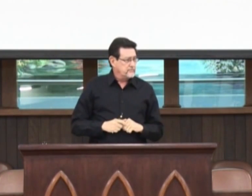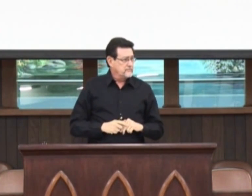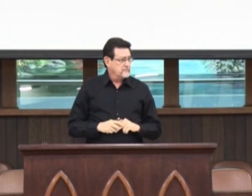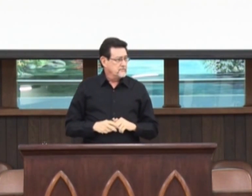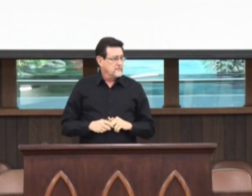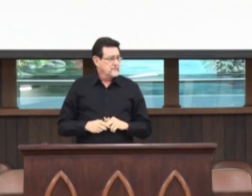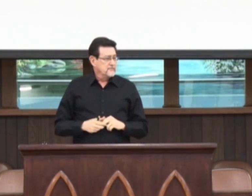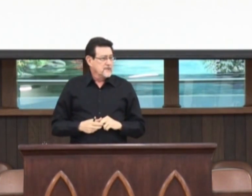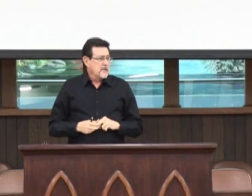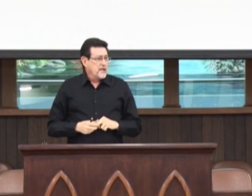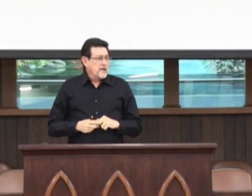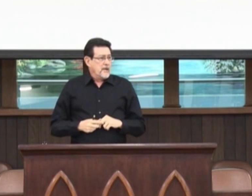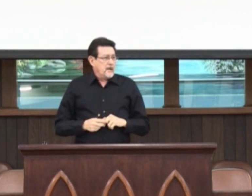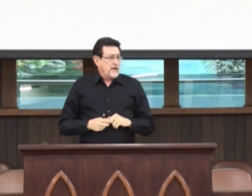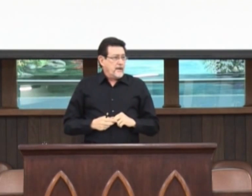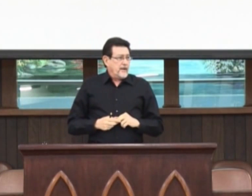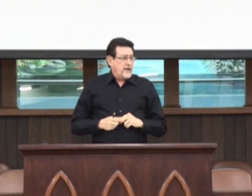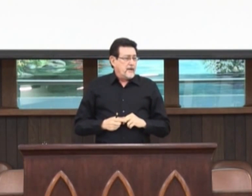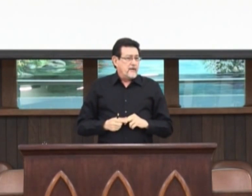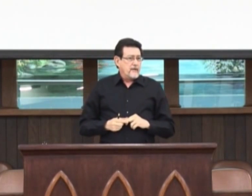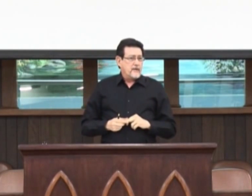outro.